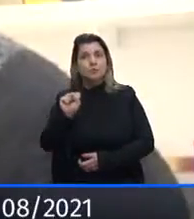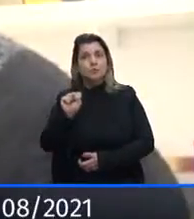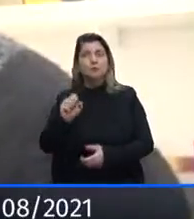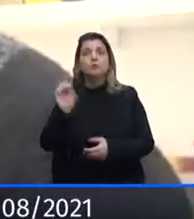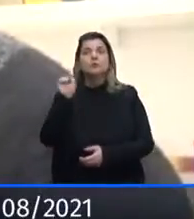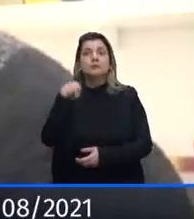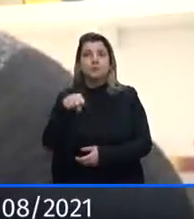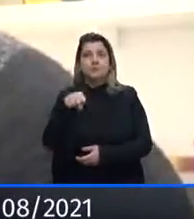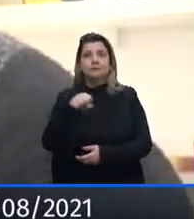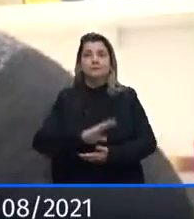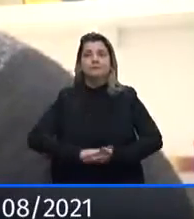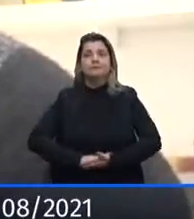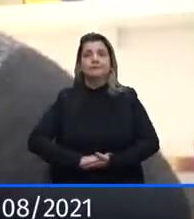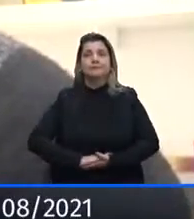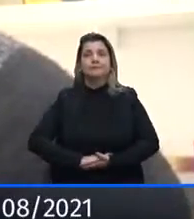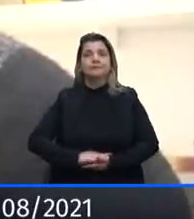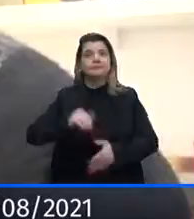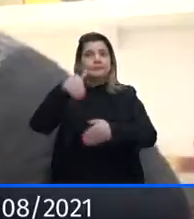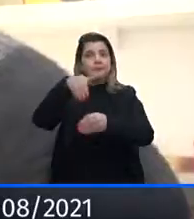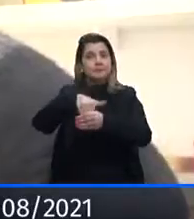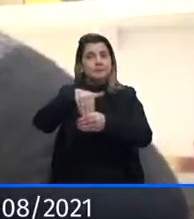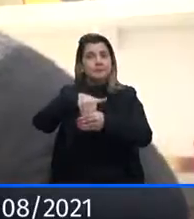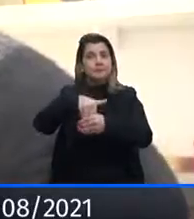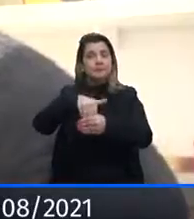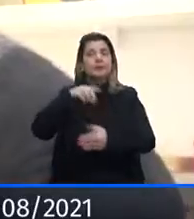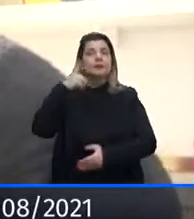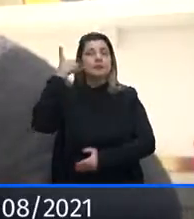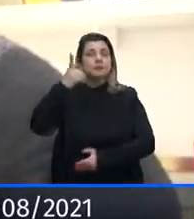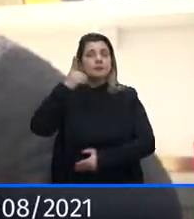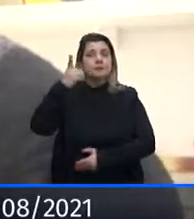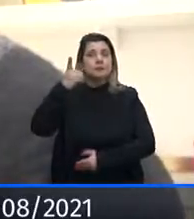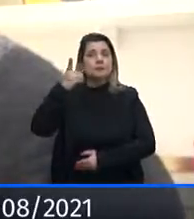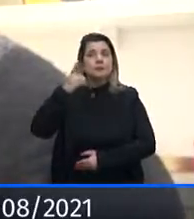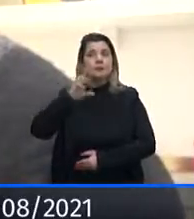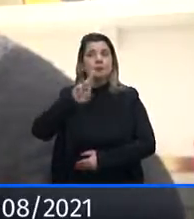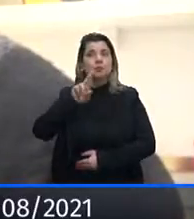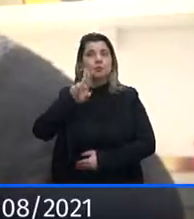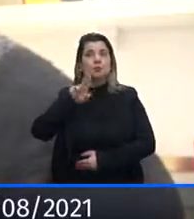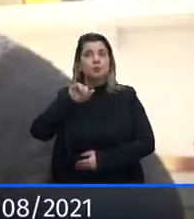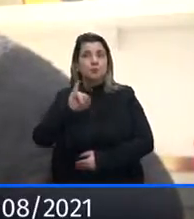Favorável. Vota, deputado Rui.